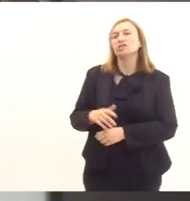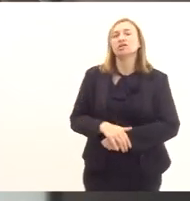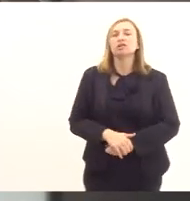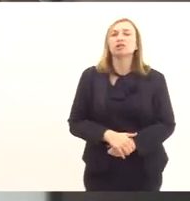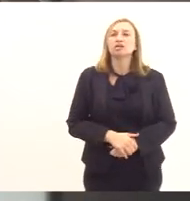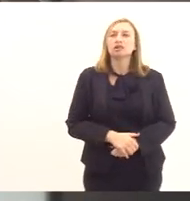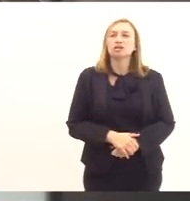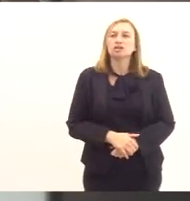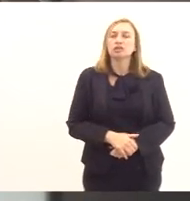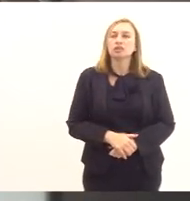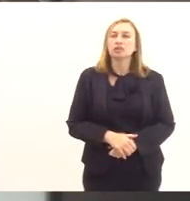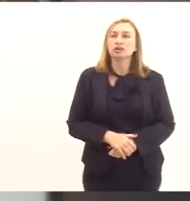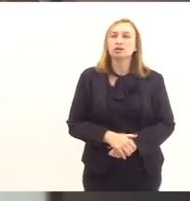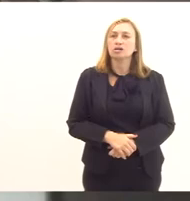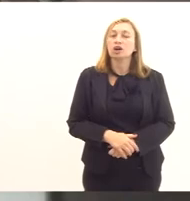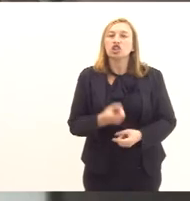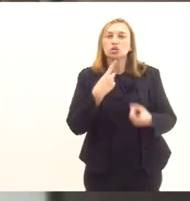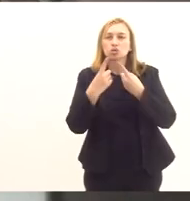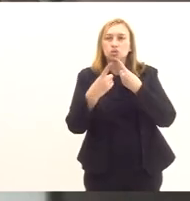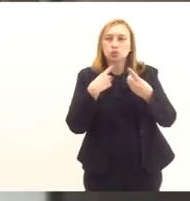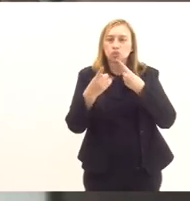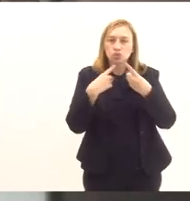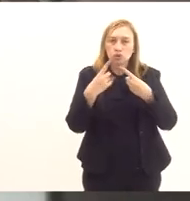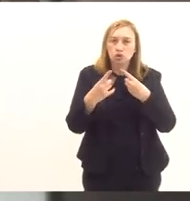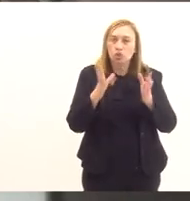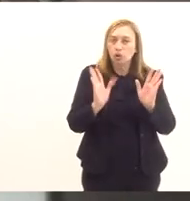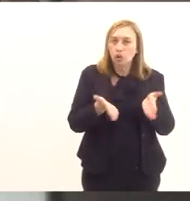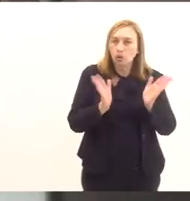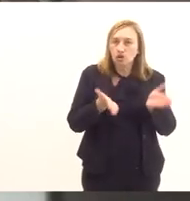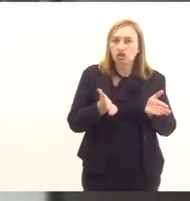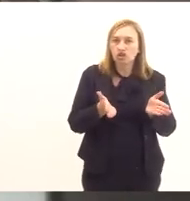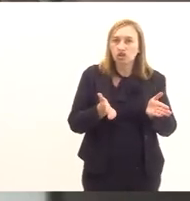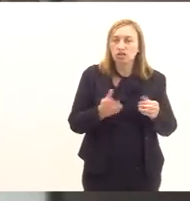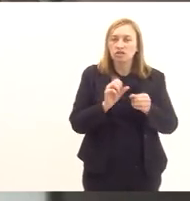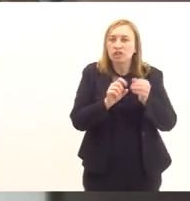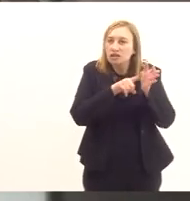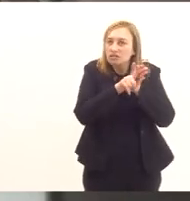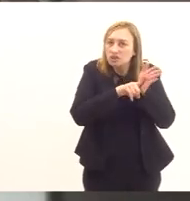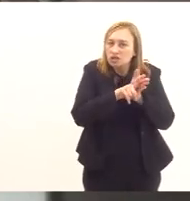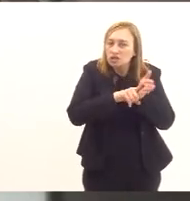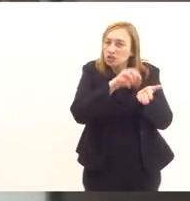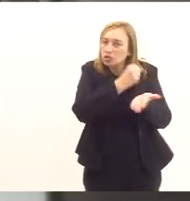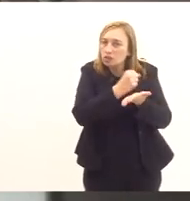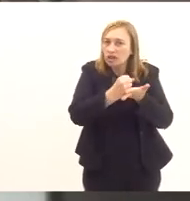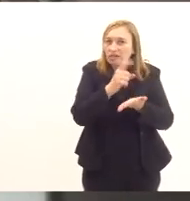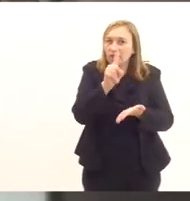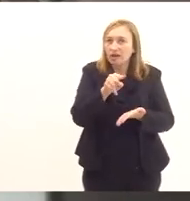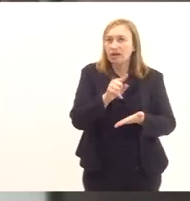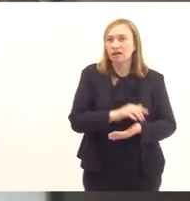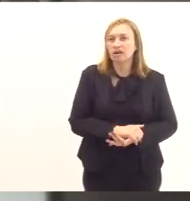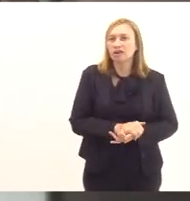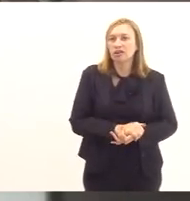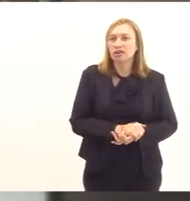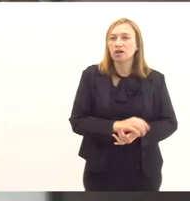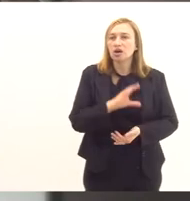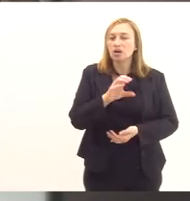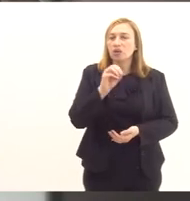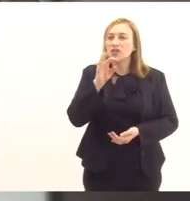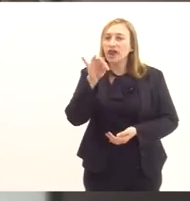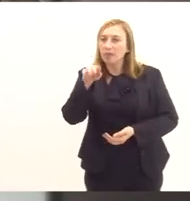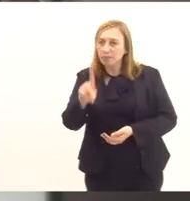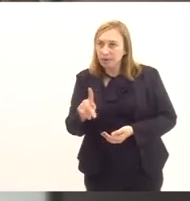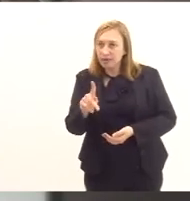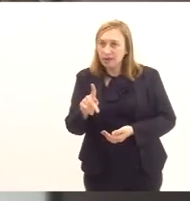construção de eu conheci discutindo hoje quem faz a a fiscalização de contrato era na Fundep